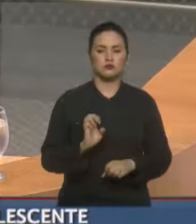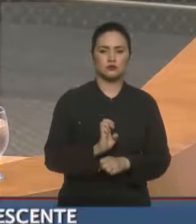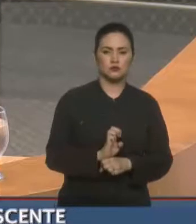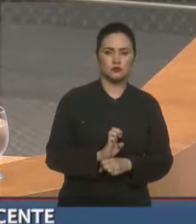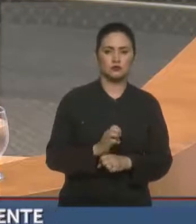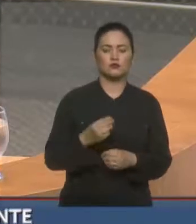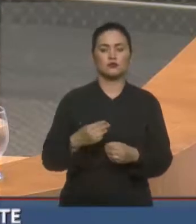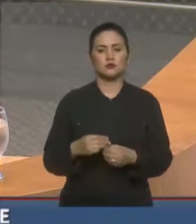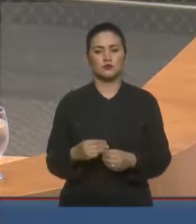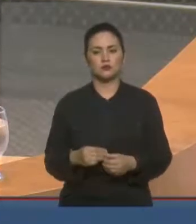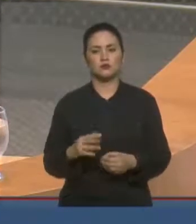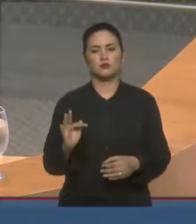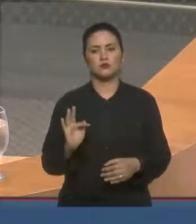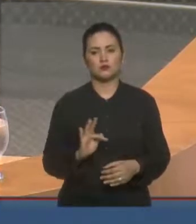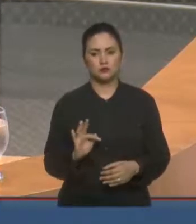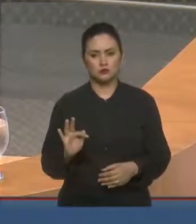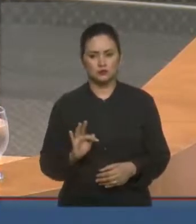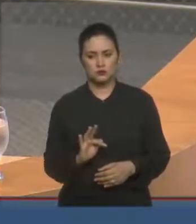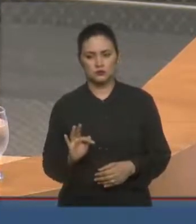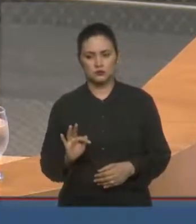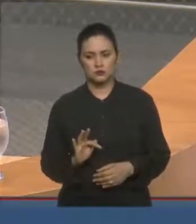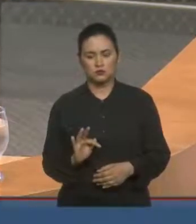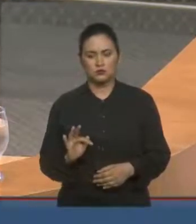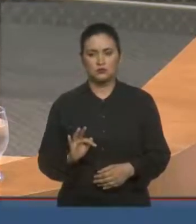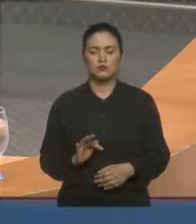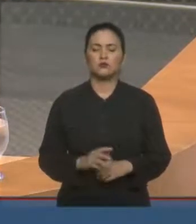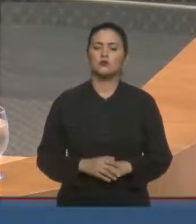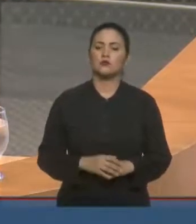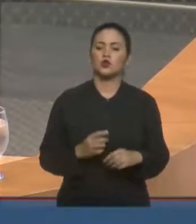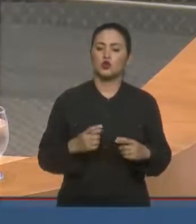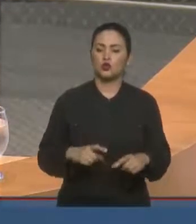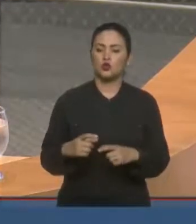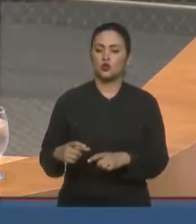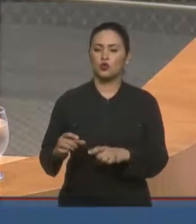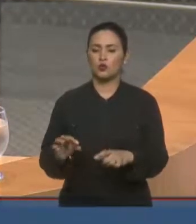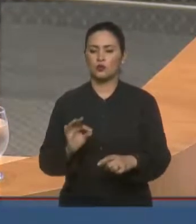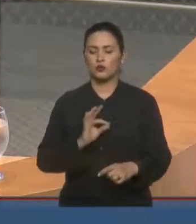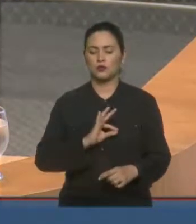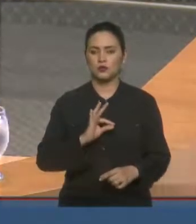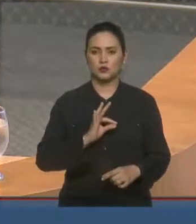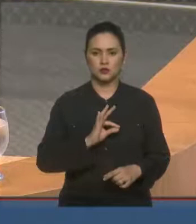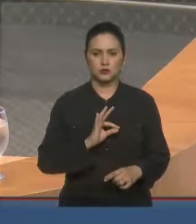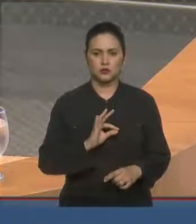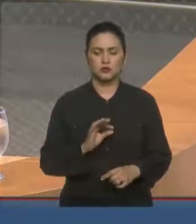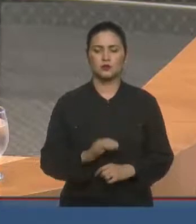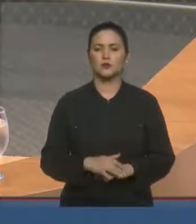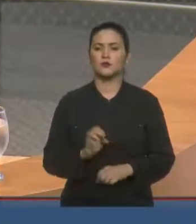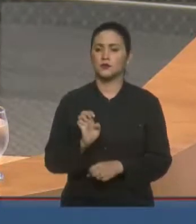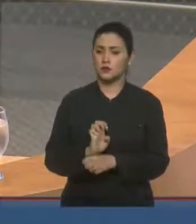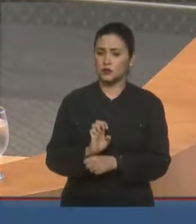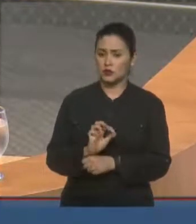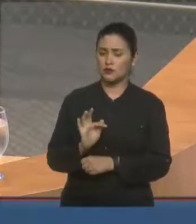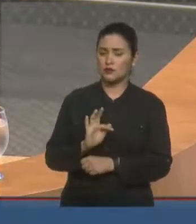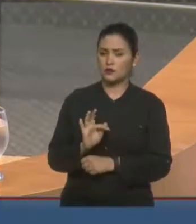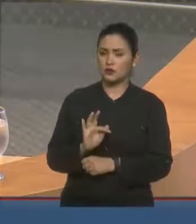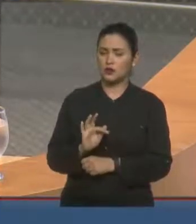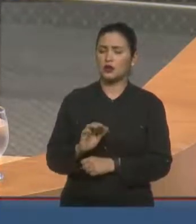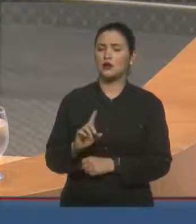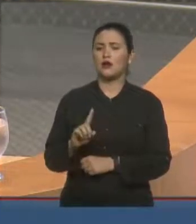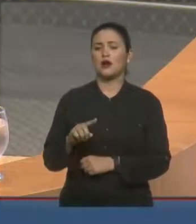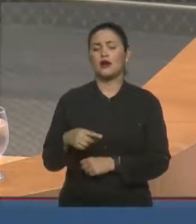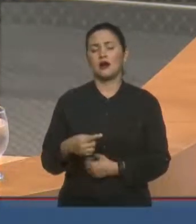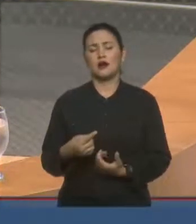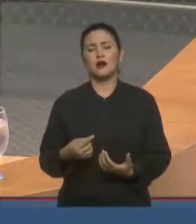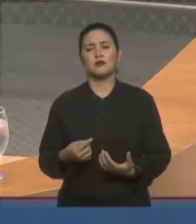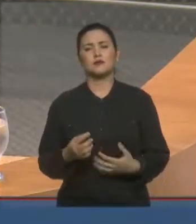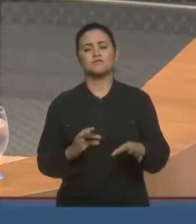municipais, federais, as unidades militares, tanto estaduais quanto federais. Isso é uma palavra de